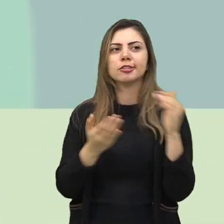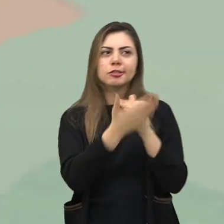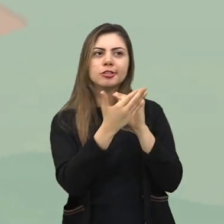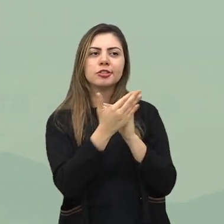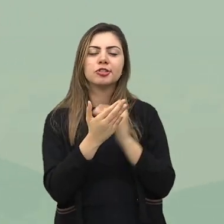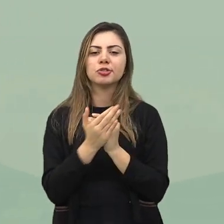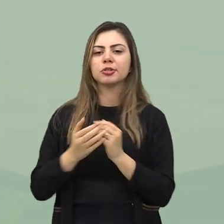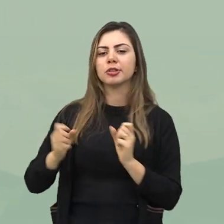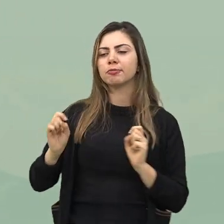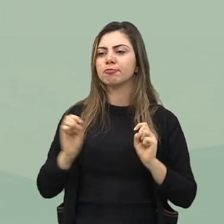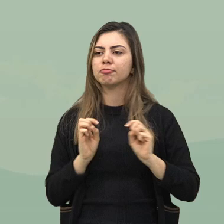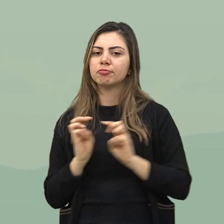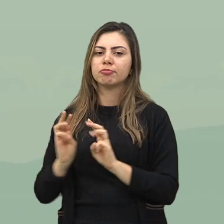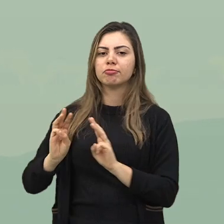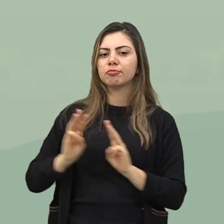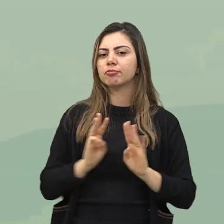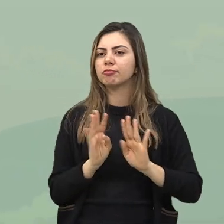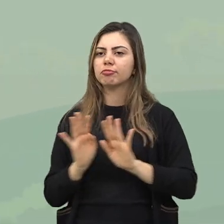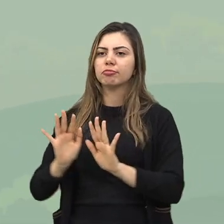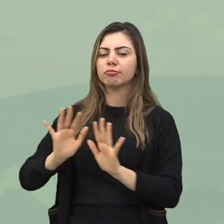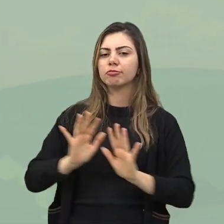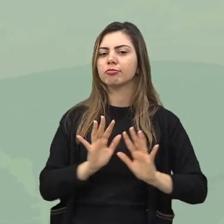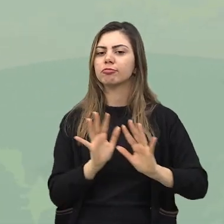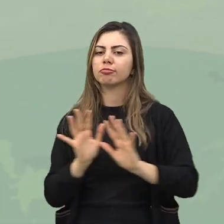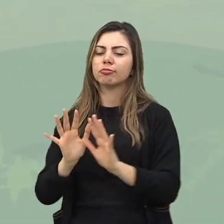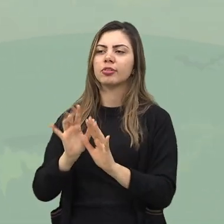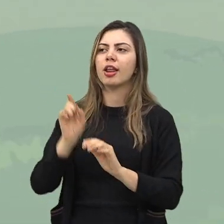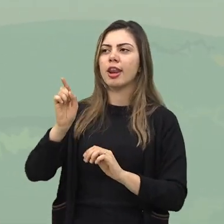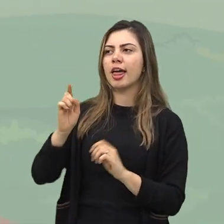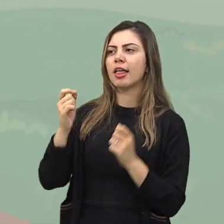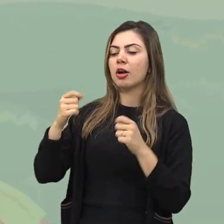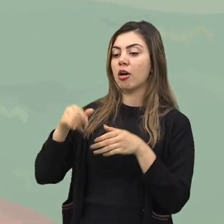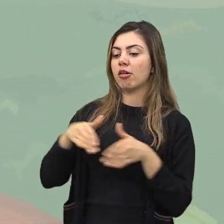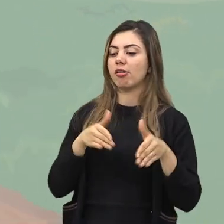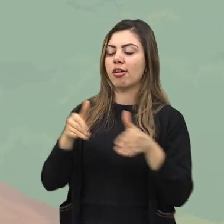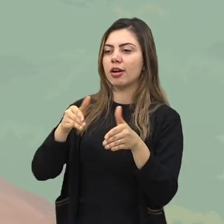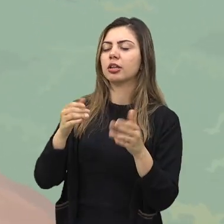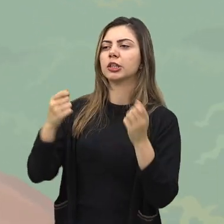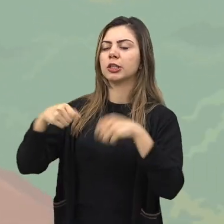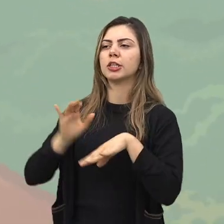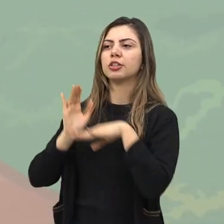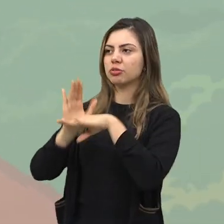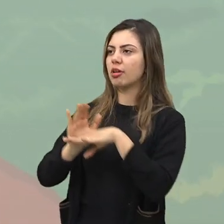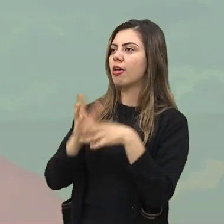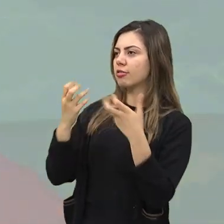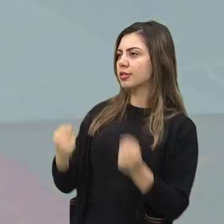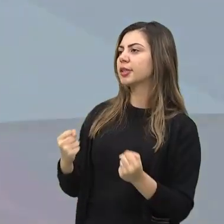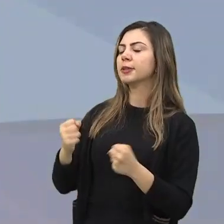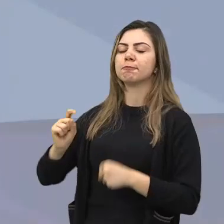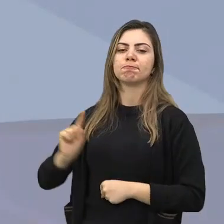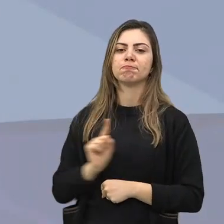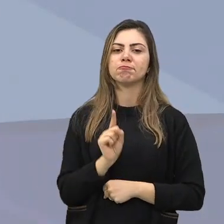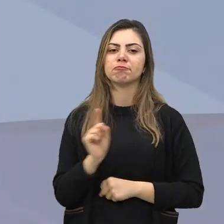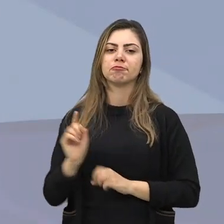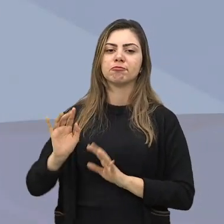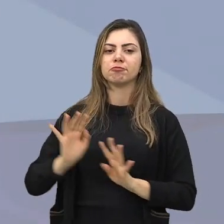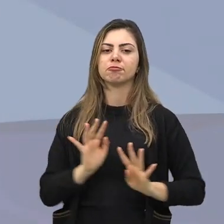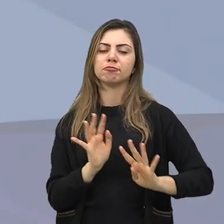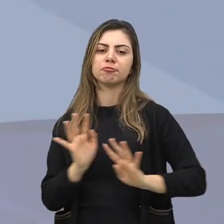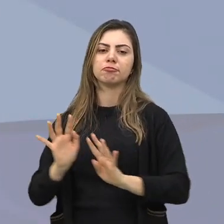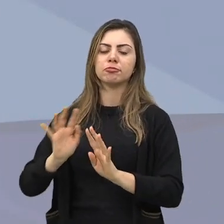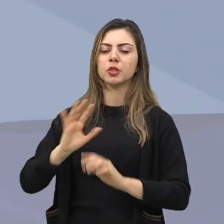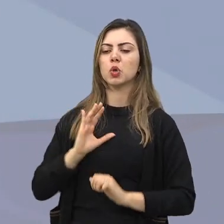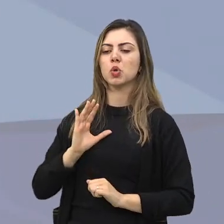até mesmo o rio caudaloso, que prometeu fluir com um poder renovado para defender seu lar. Com